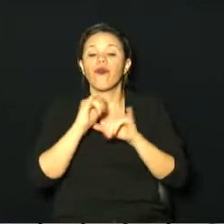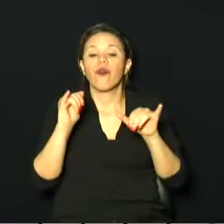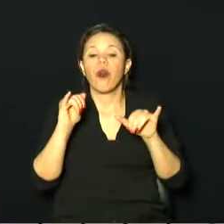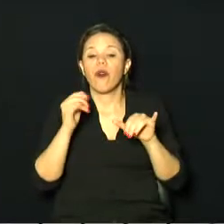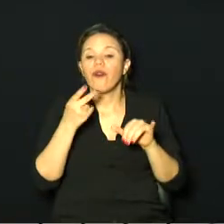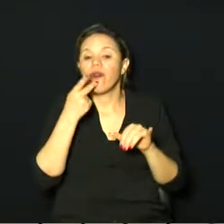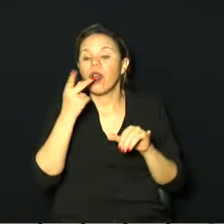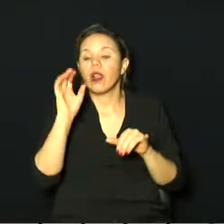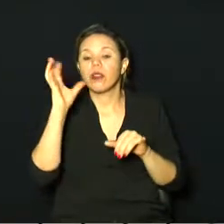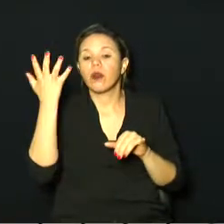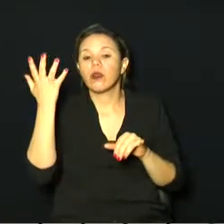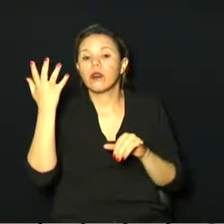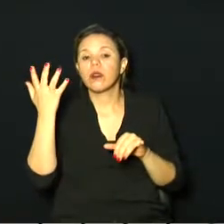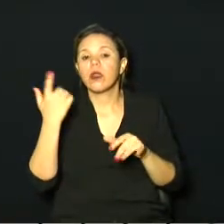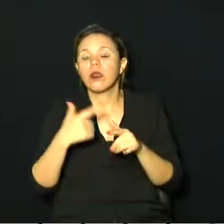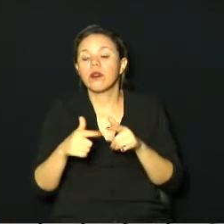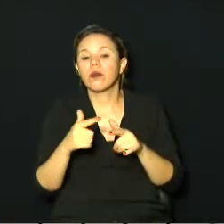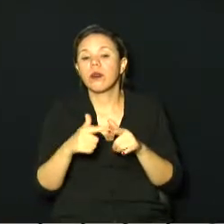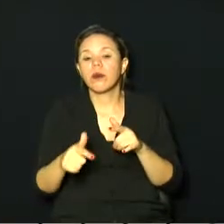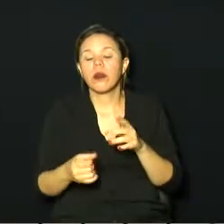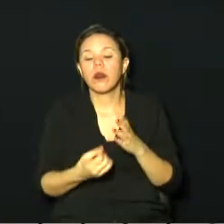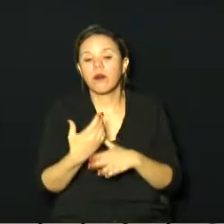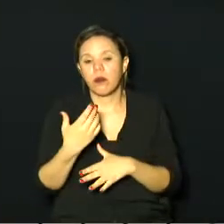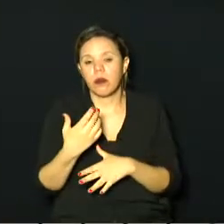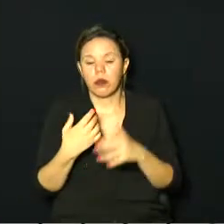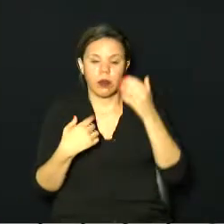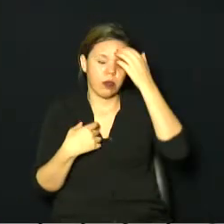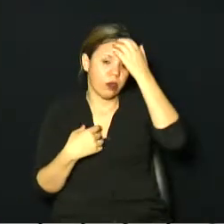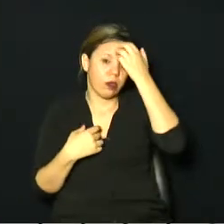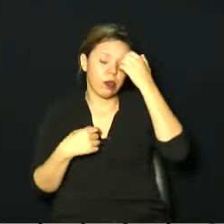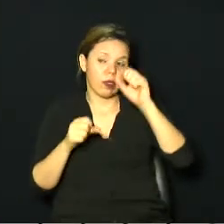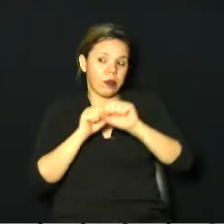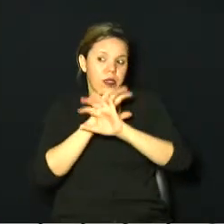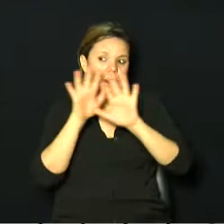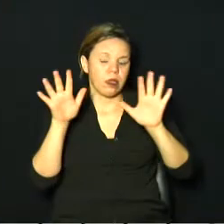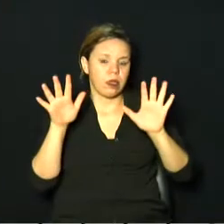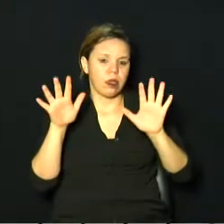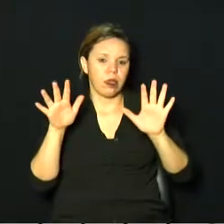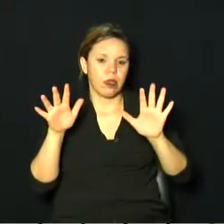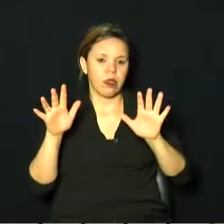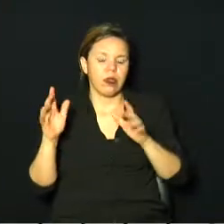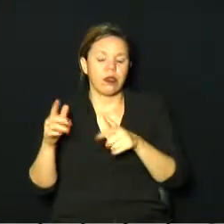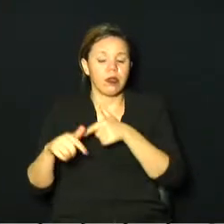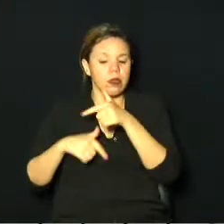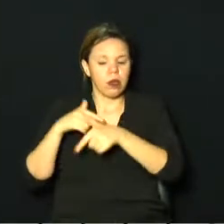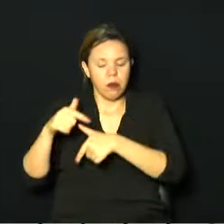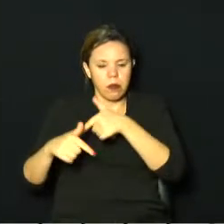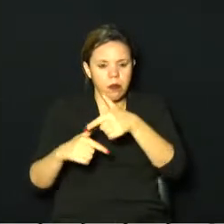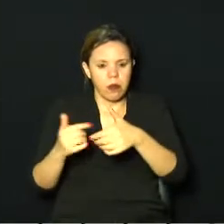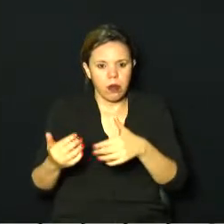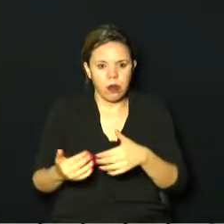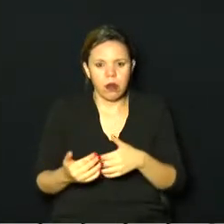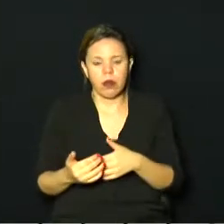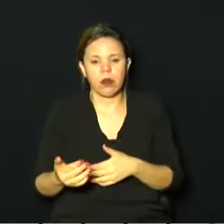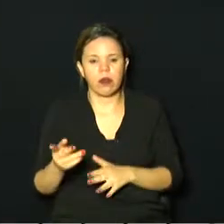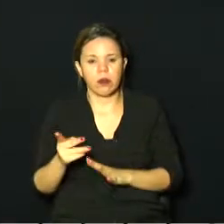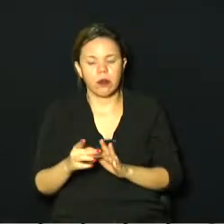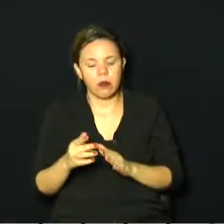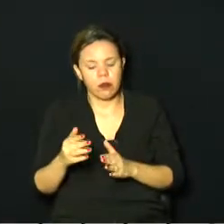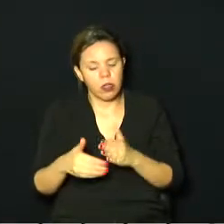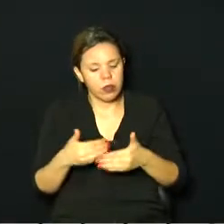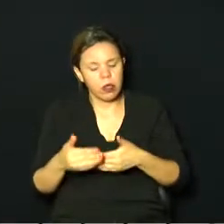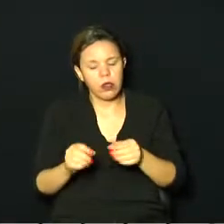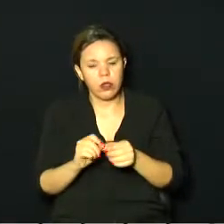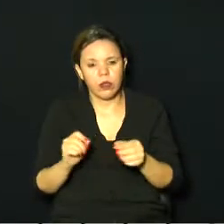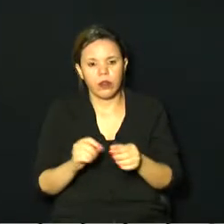situação do processo, os passos, e também esclarecer essa trajetória, esse processo todo que